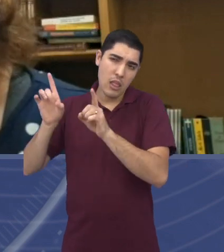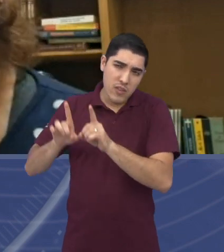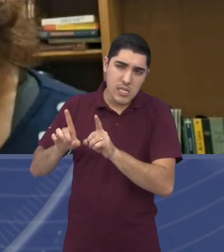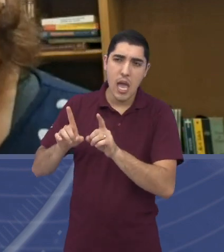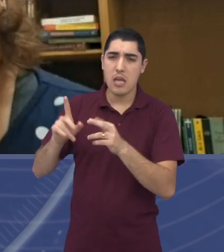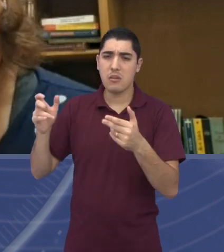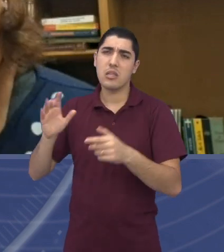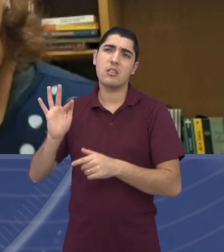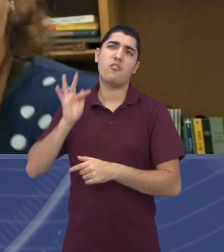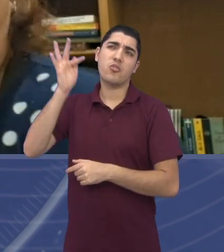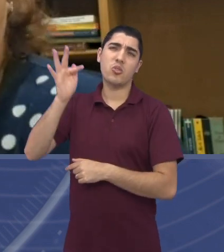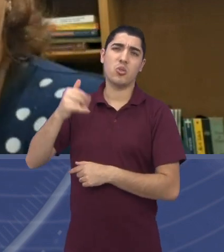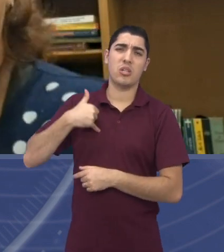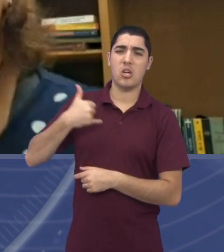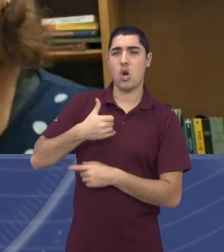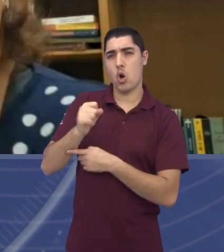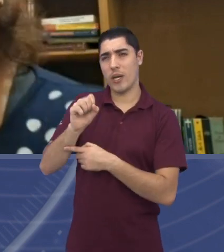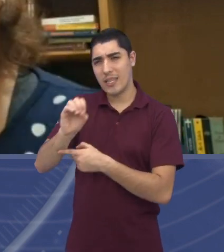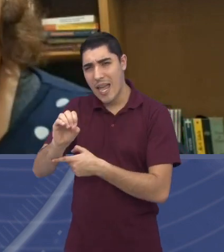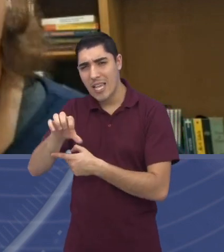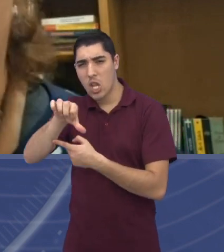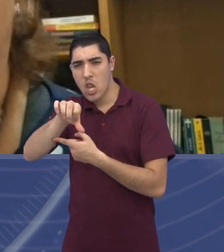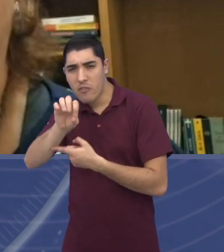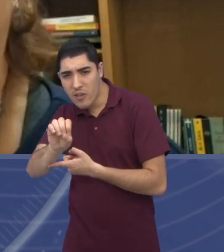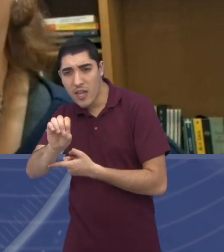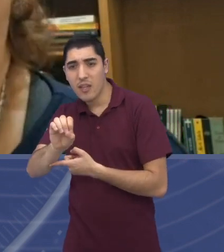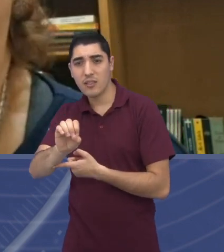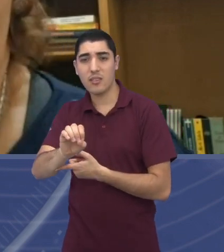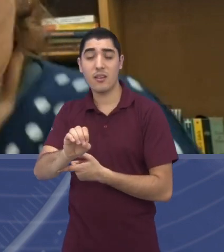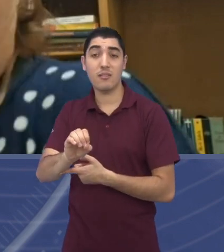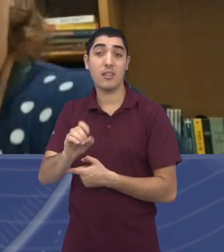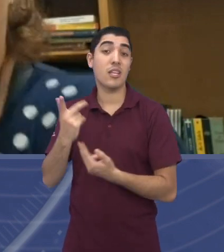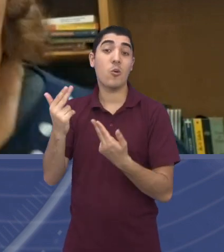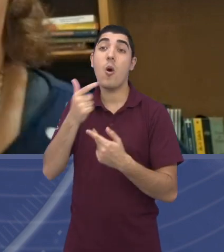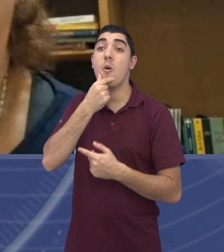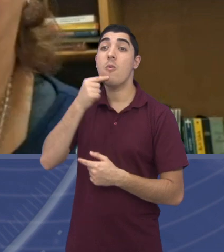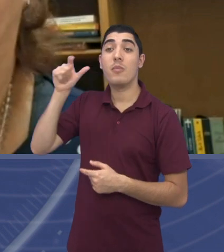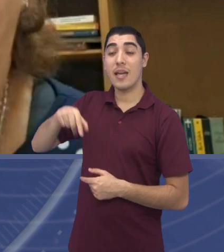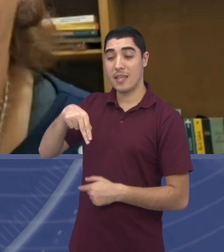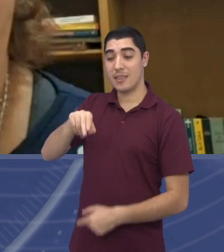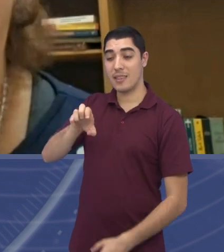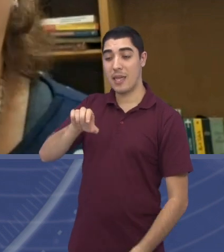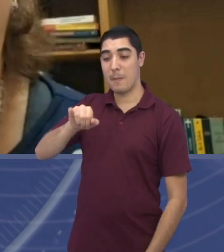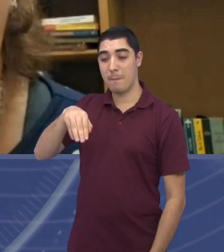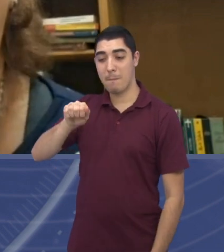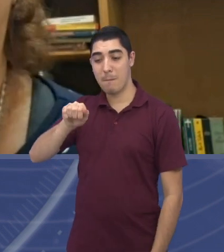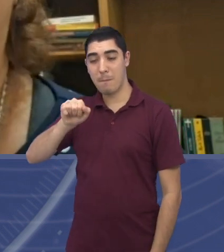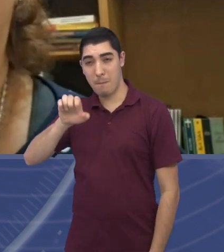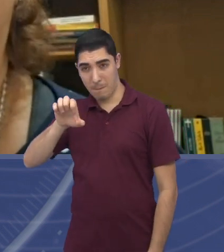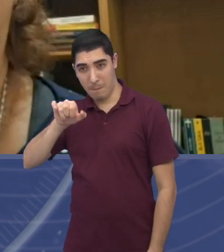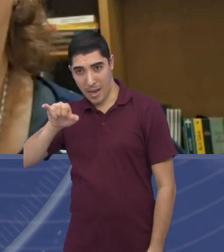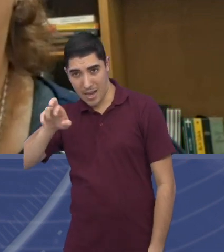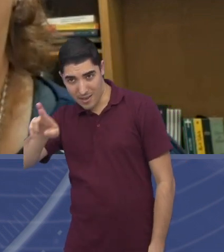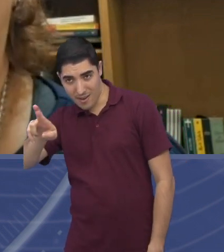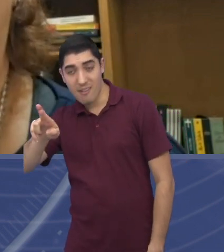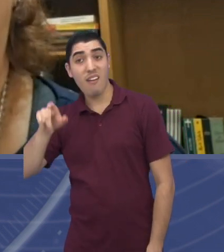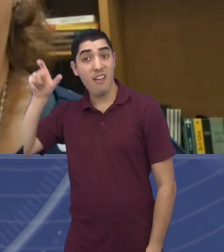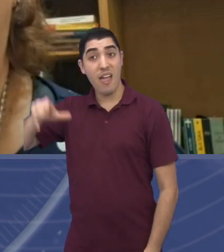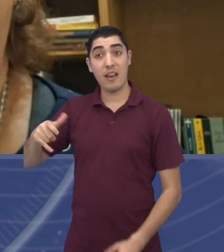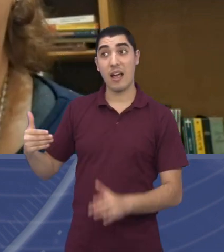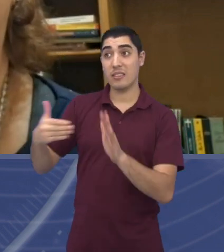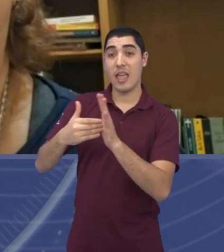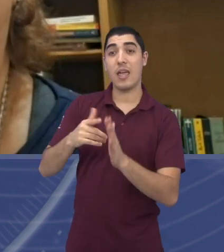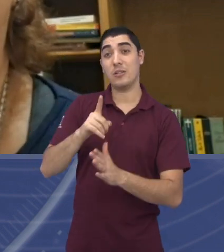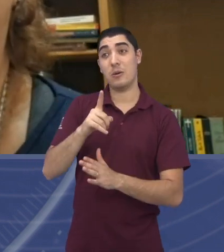80, 90 anos, é isso se a gente não pensar no Niemeyer, né? Que viveu 105 produzindo. Então,